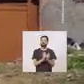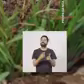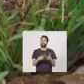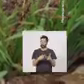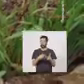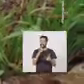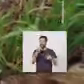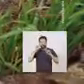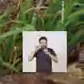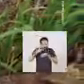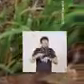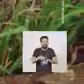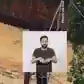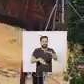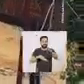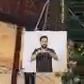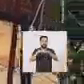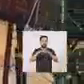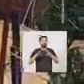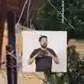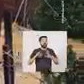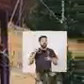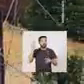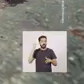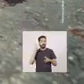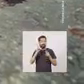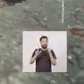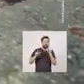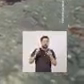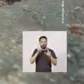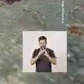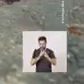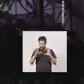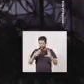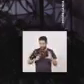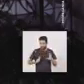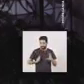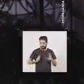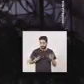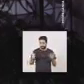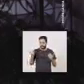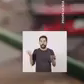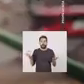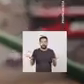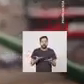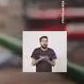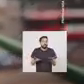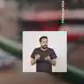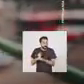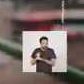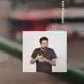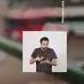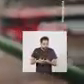comunidade. A gente tem problema com enchente na região. Tudo que a gente conquistou com a democracia participativa,